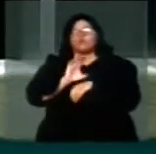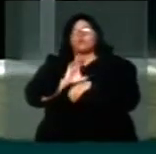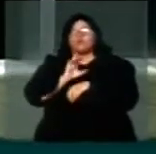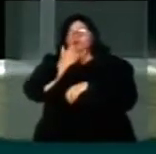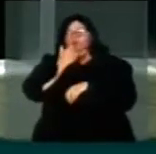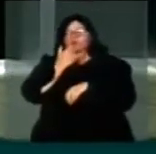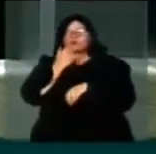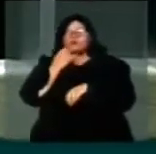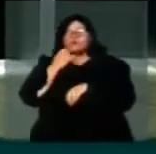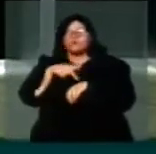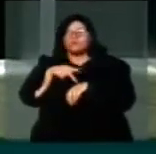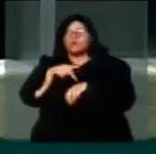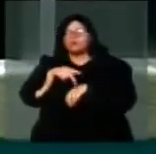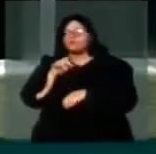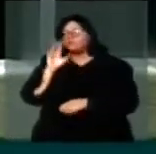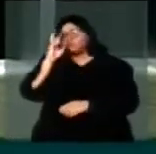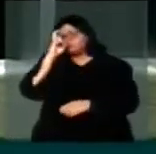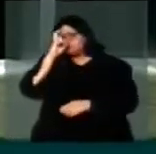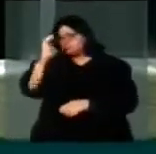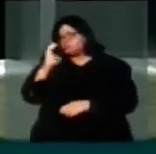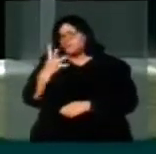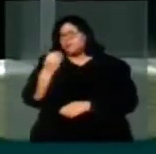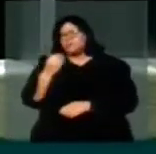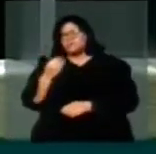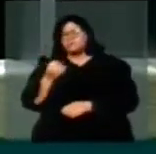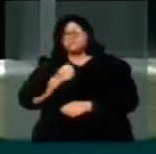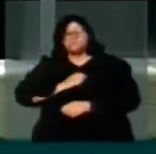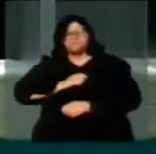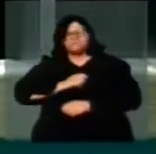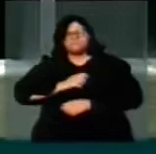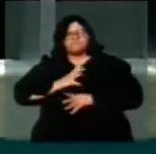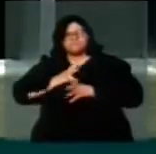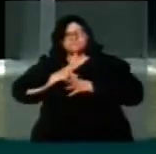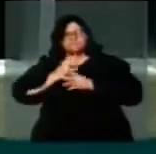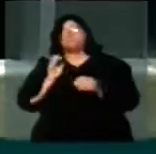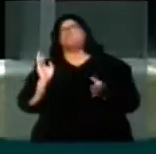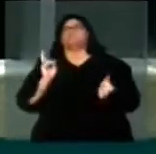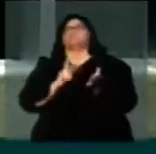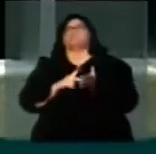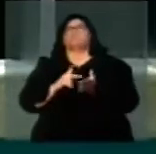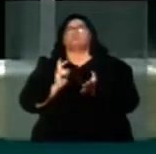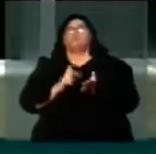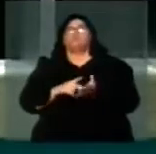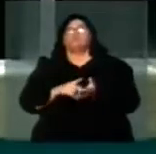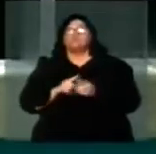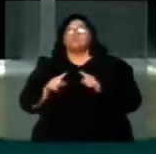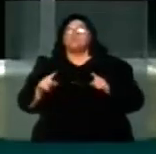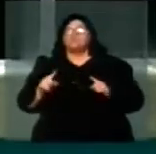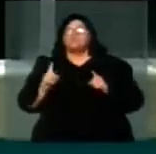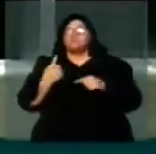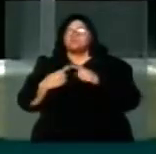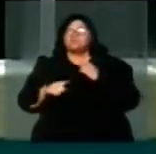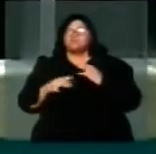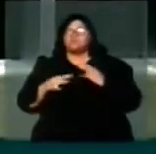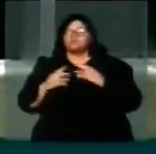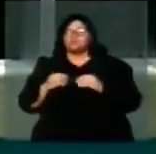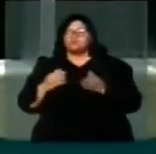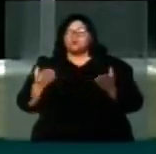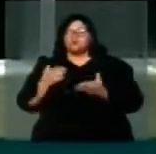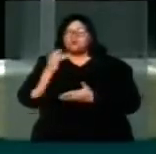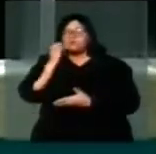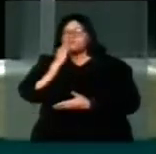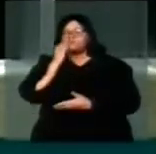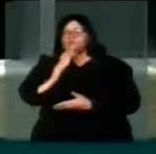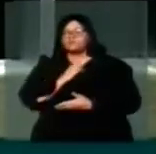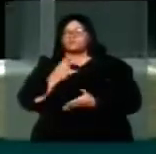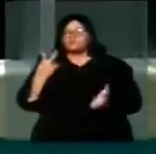cultural, inclusive, e de socorro. Inclusive, agora nós tivemos um exemplo sobre a crise do ebola na